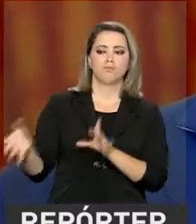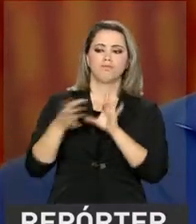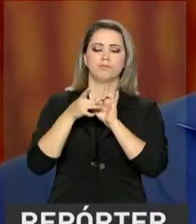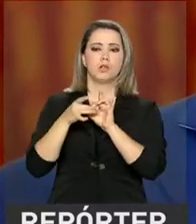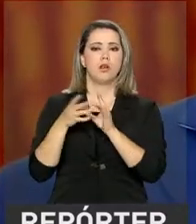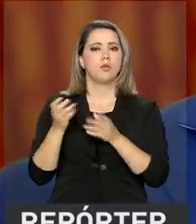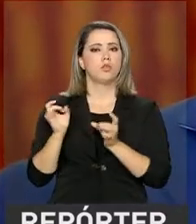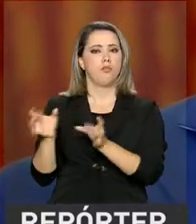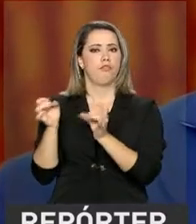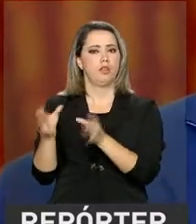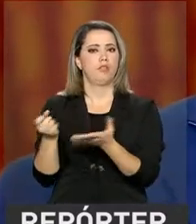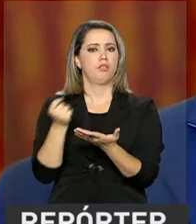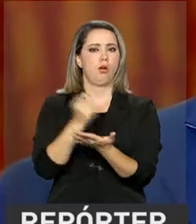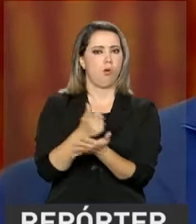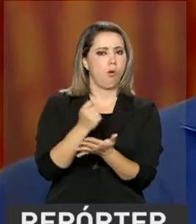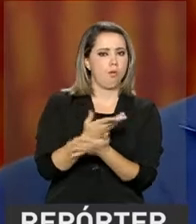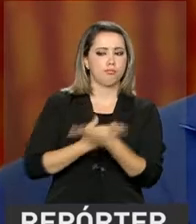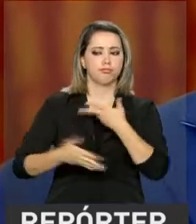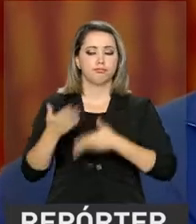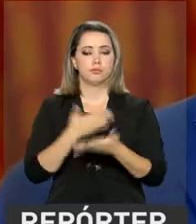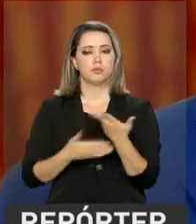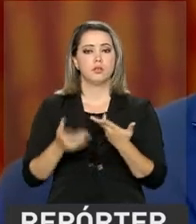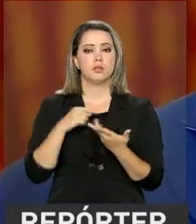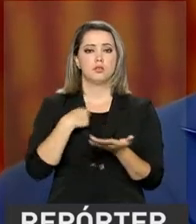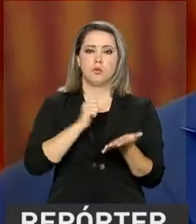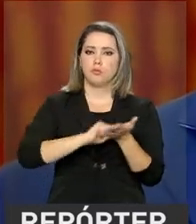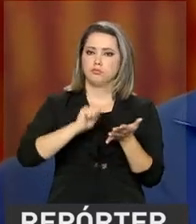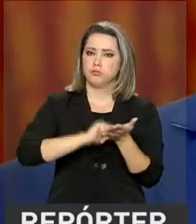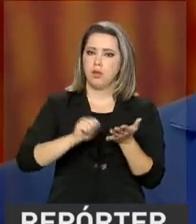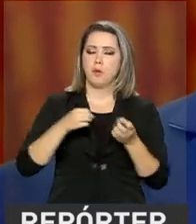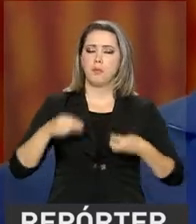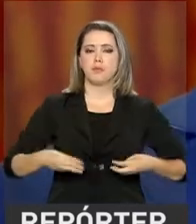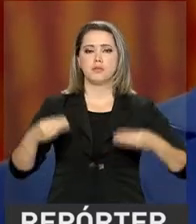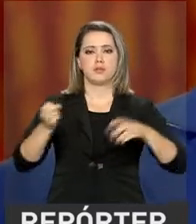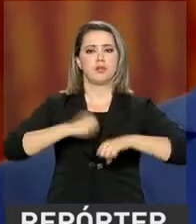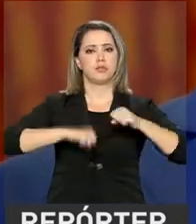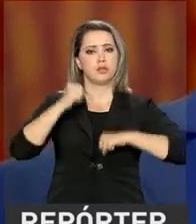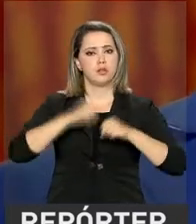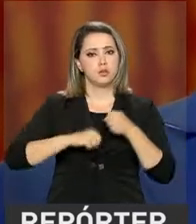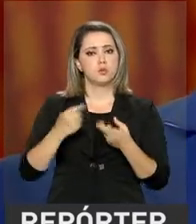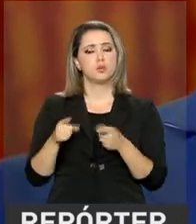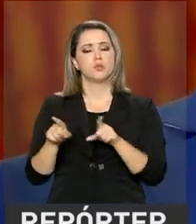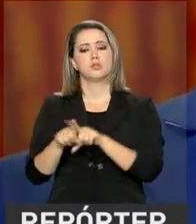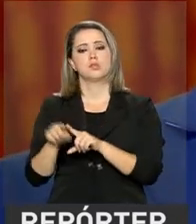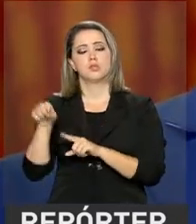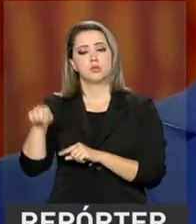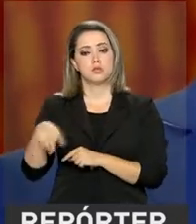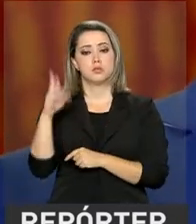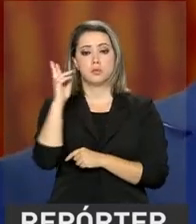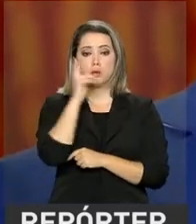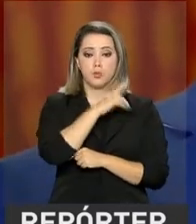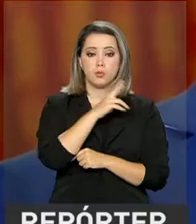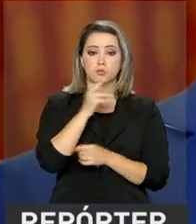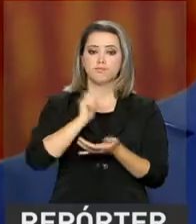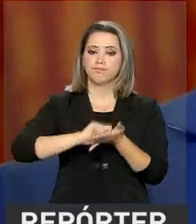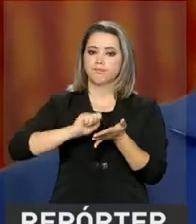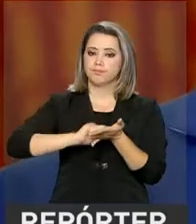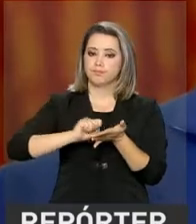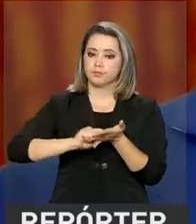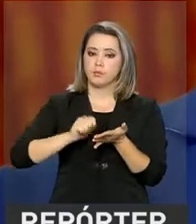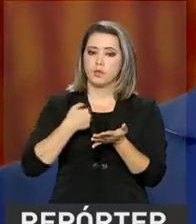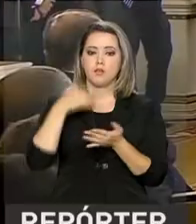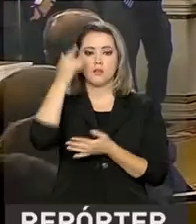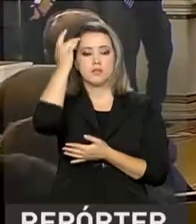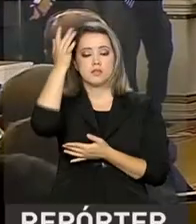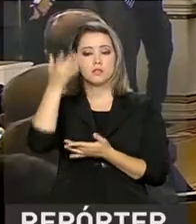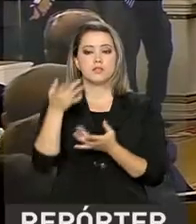porque entre eles nós tivemos um ato do bid ficou ao a contraparte aqui é da rússia para a facilitação de